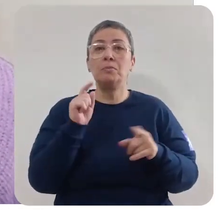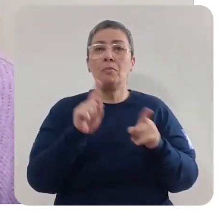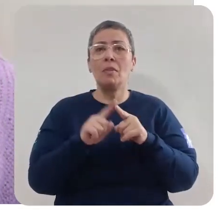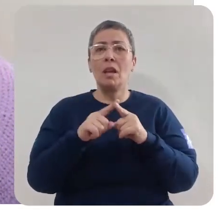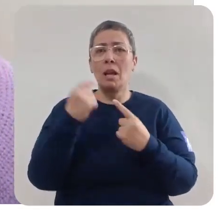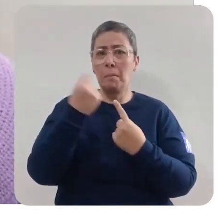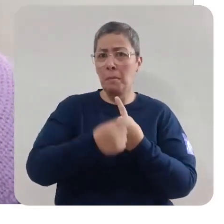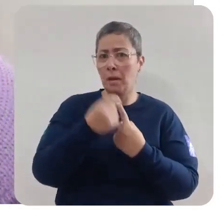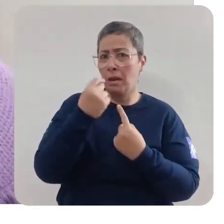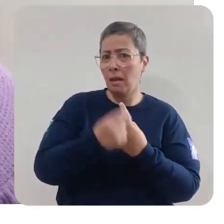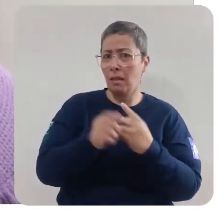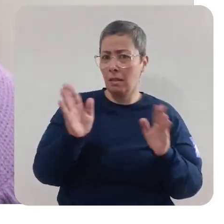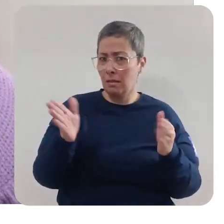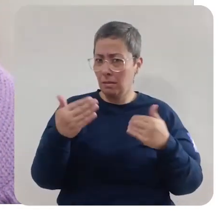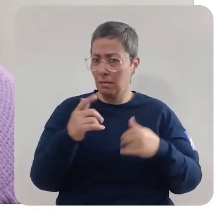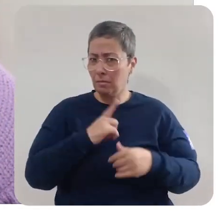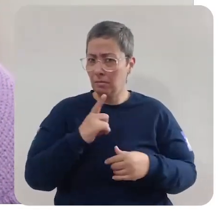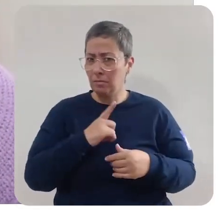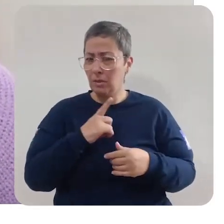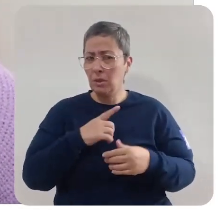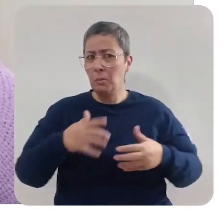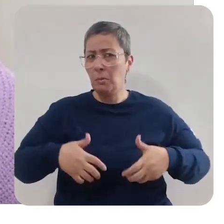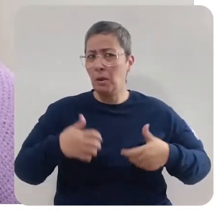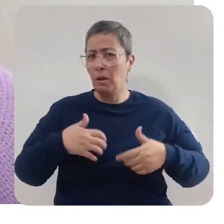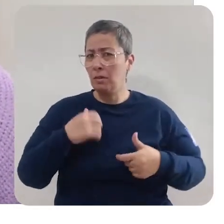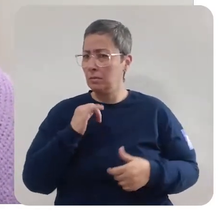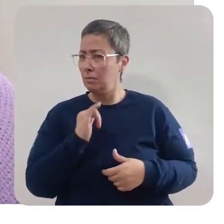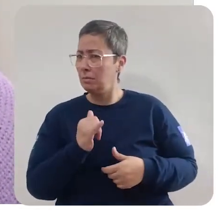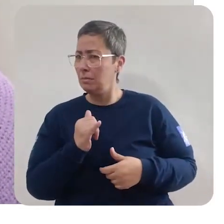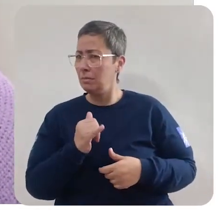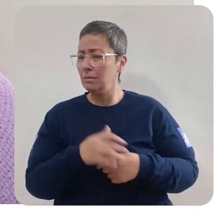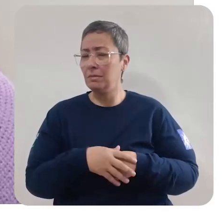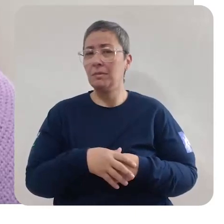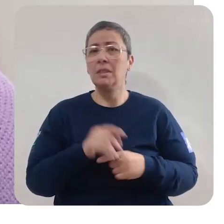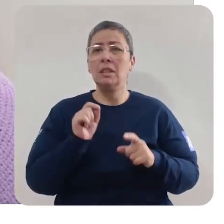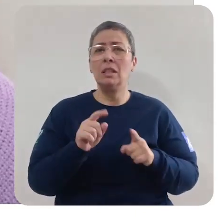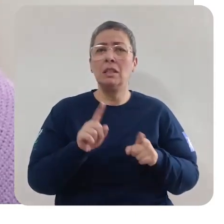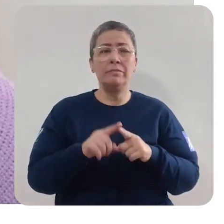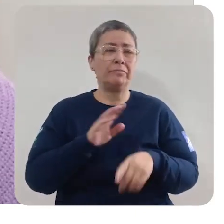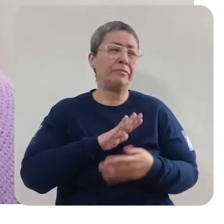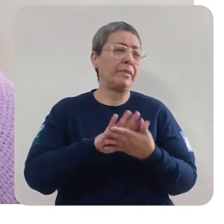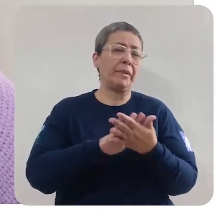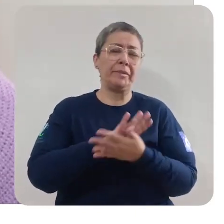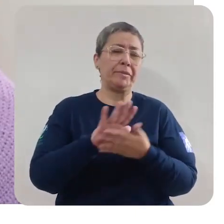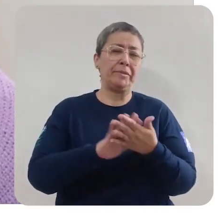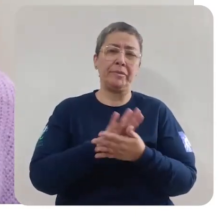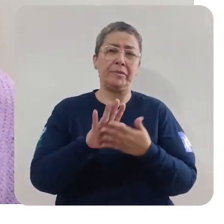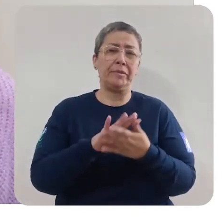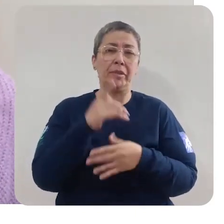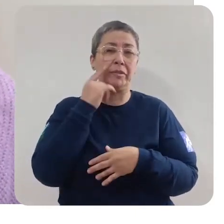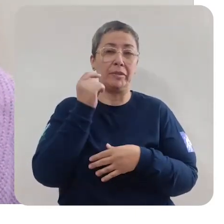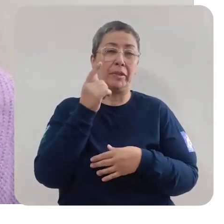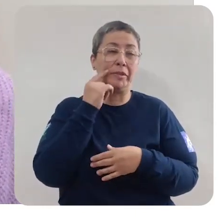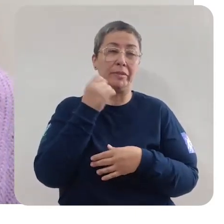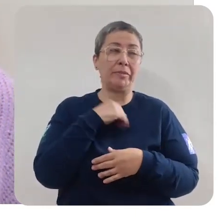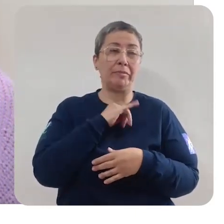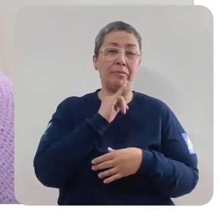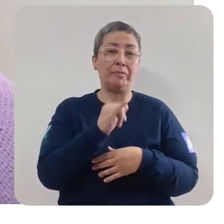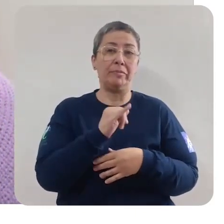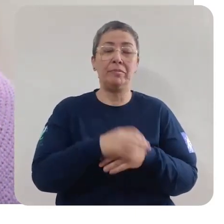Tem banana na caixa? O macaco falou. Tem nada? O gato